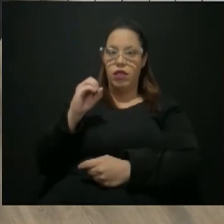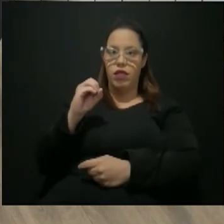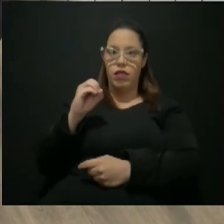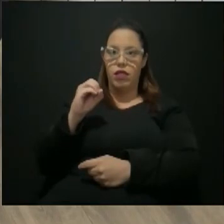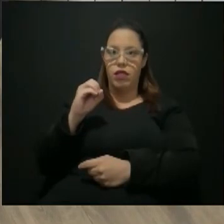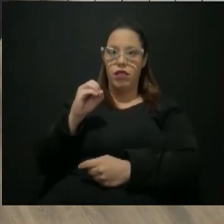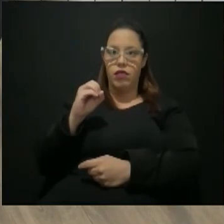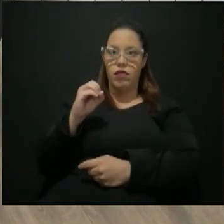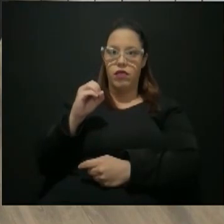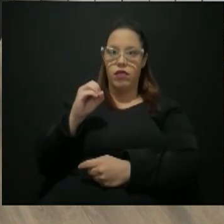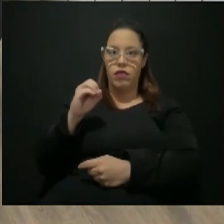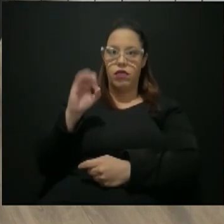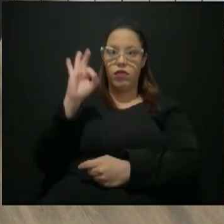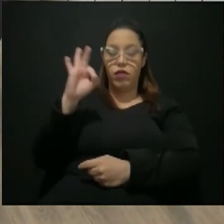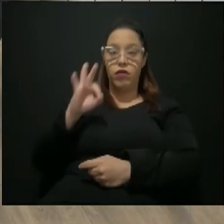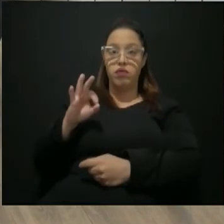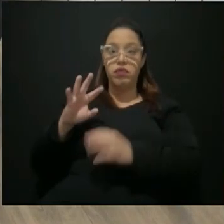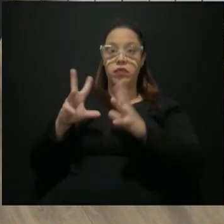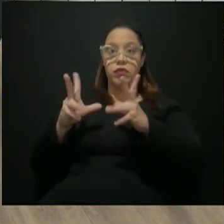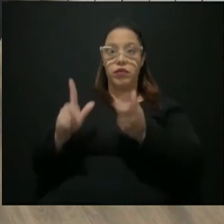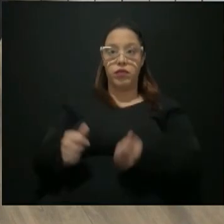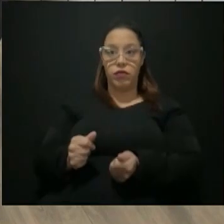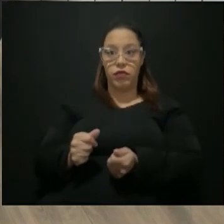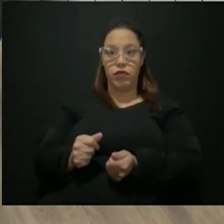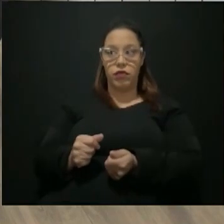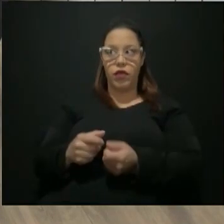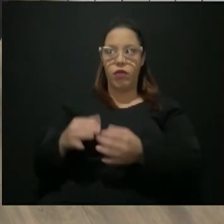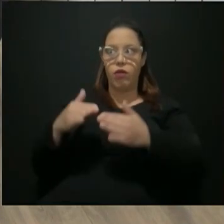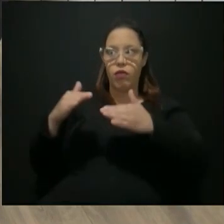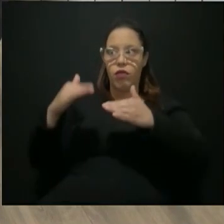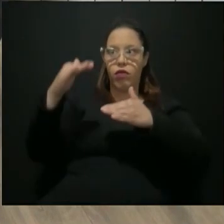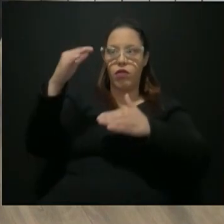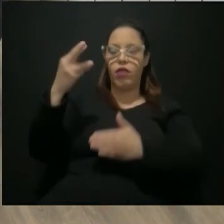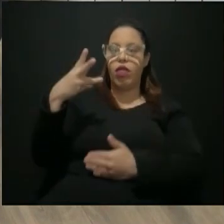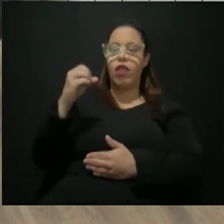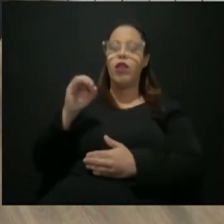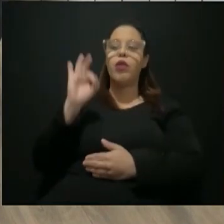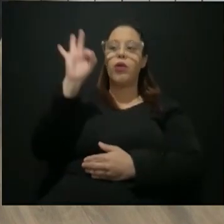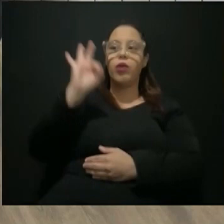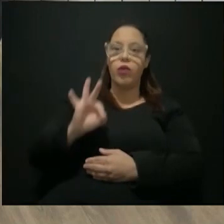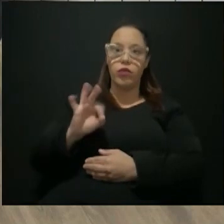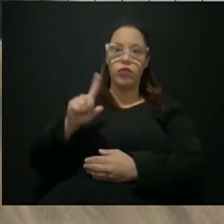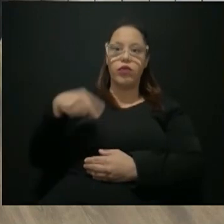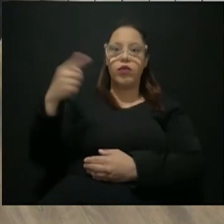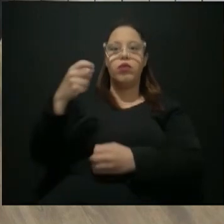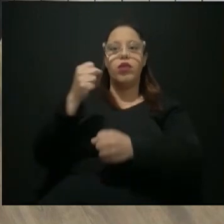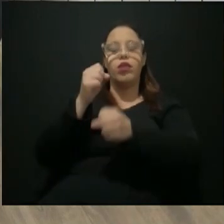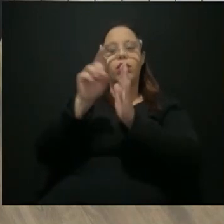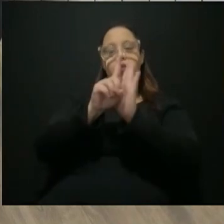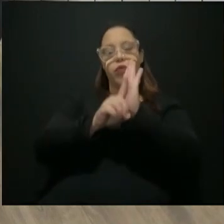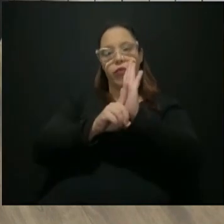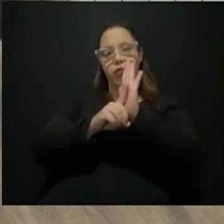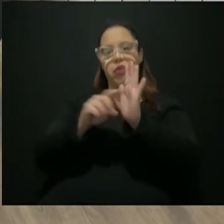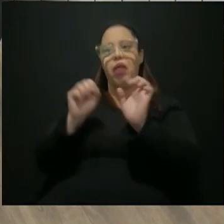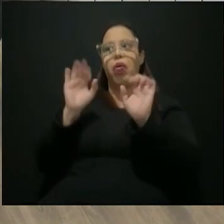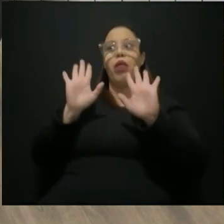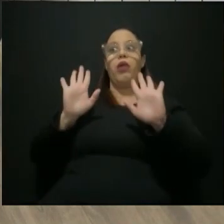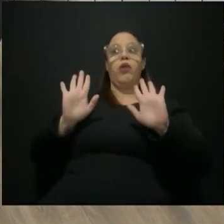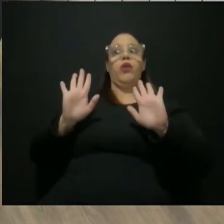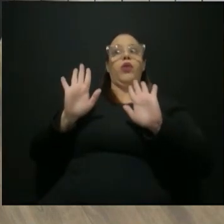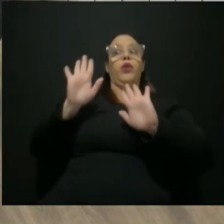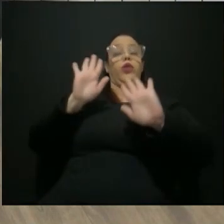da população total, e com a projeção de chegar a 30%, né, nas próximas décadas, a gente começa a se preocupar já